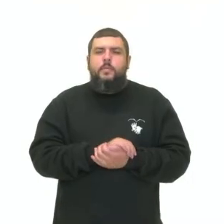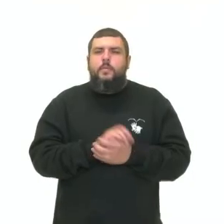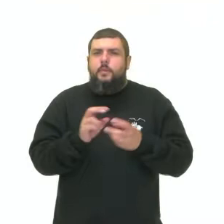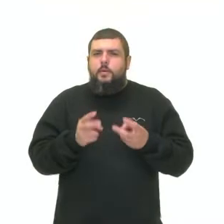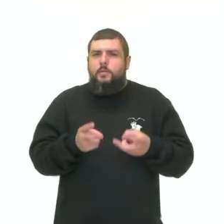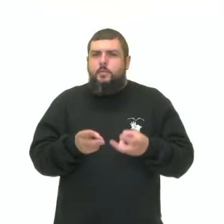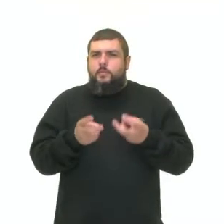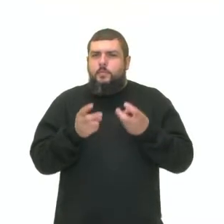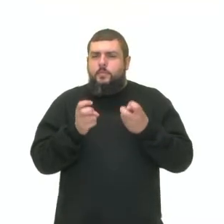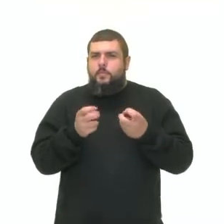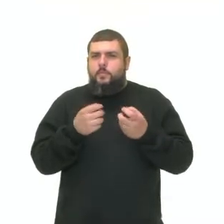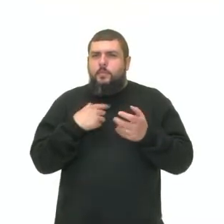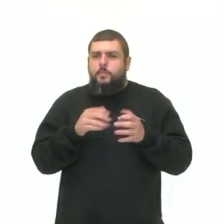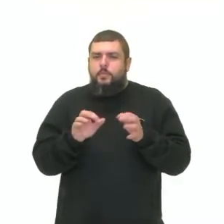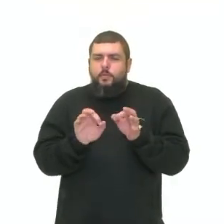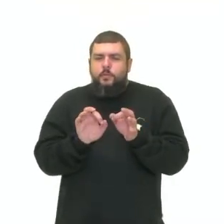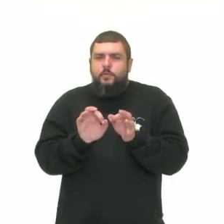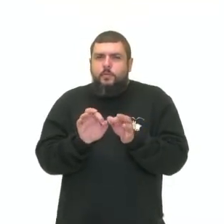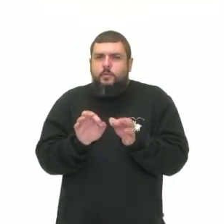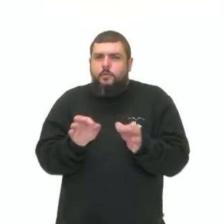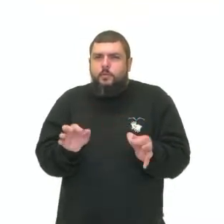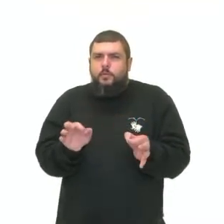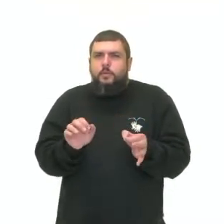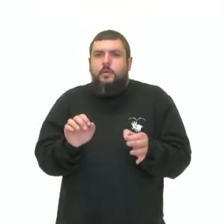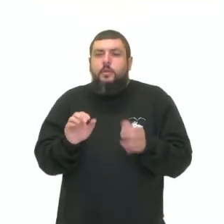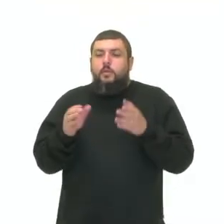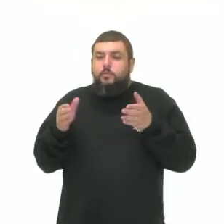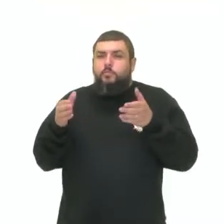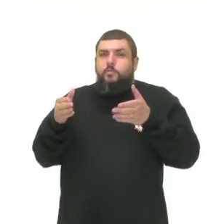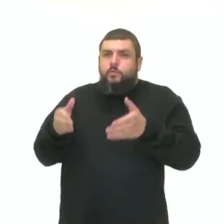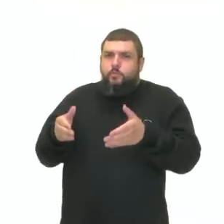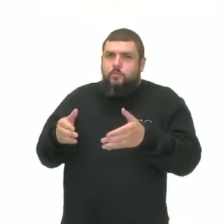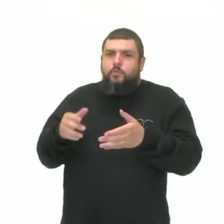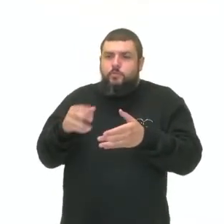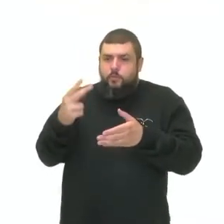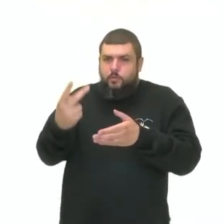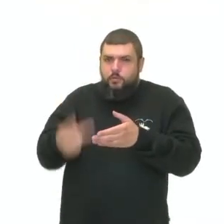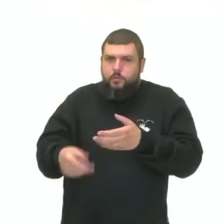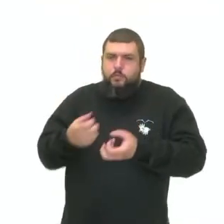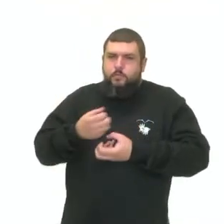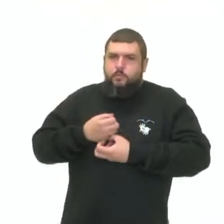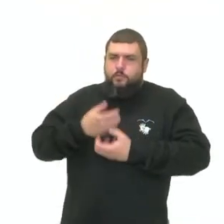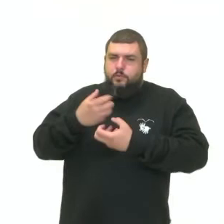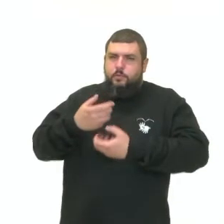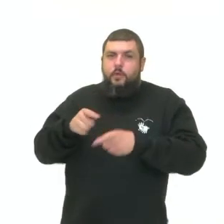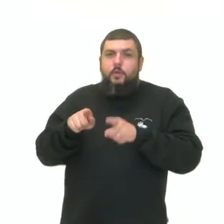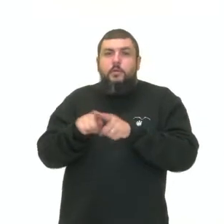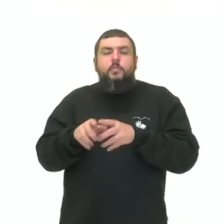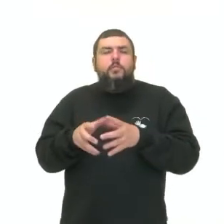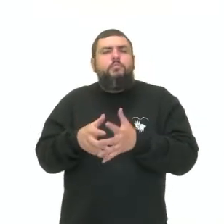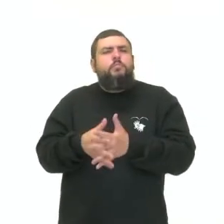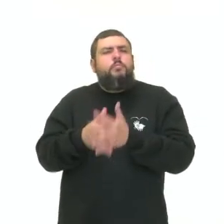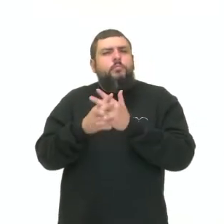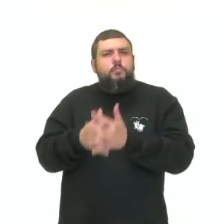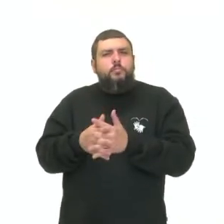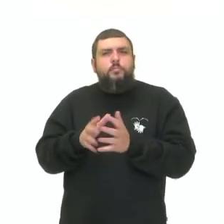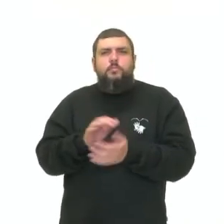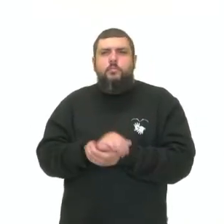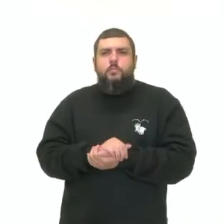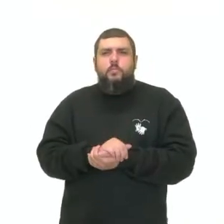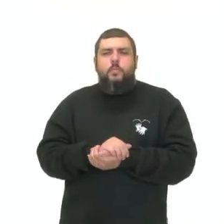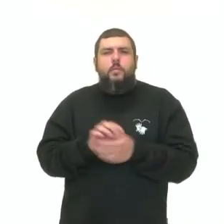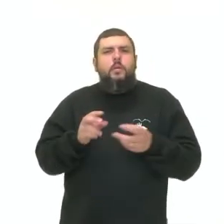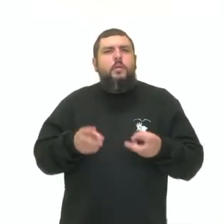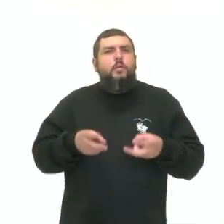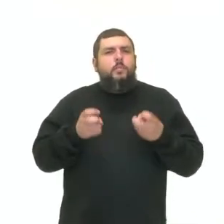simplicidade como foco no poema lido e na relação conflituosa do conto. Então você percebeu que a personagem gostava do